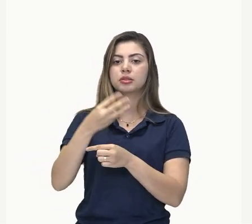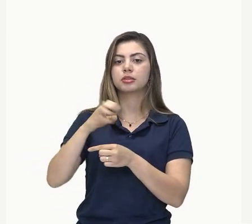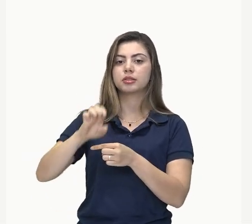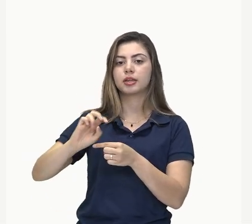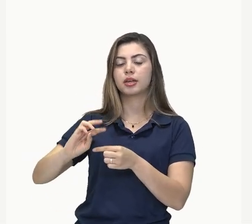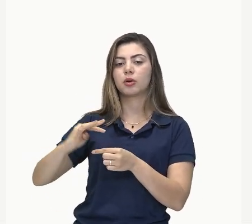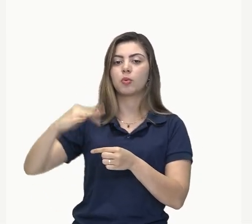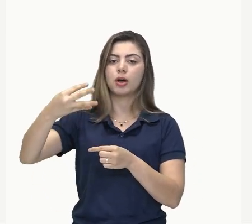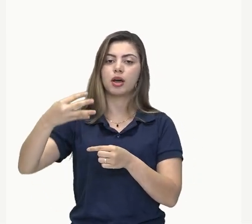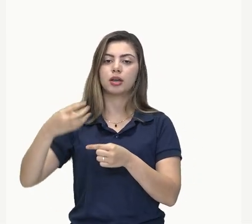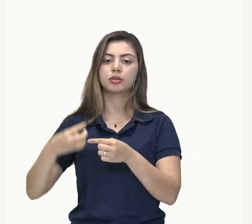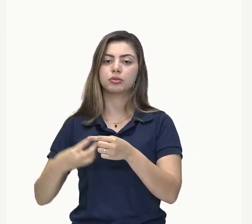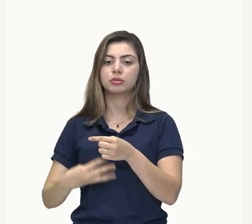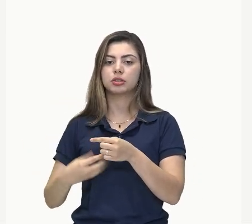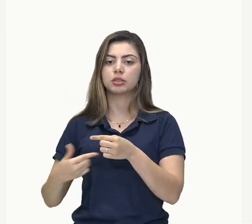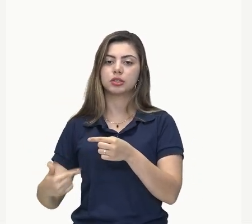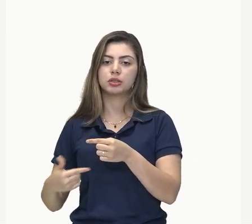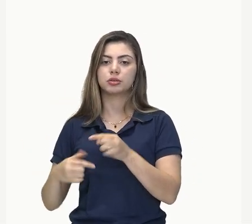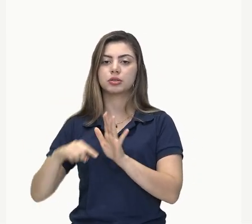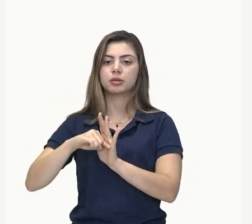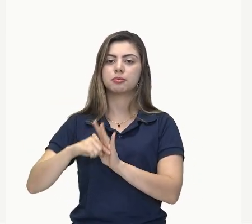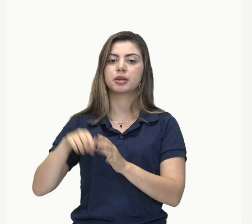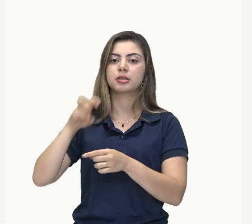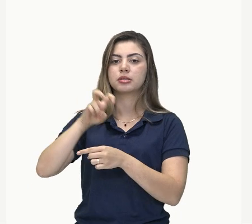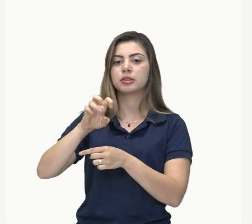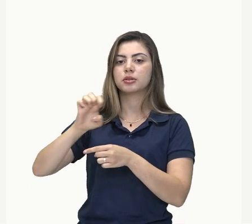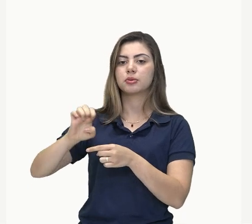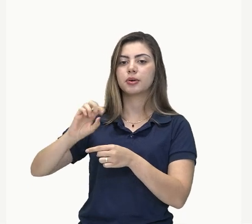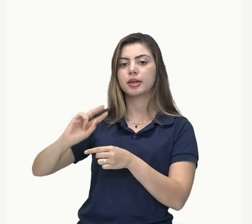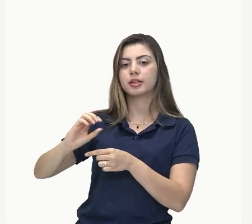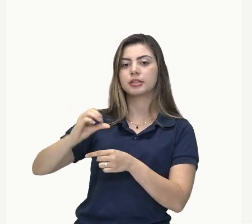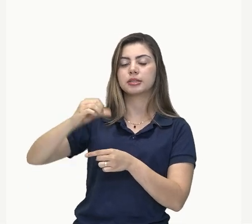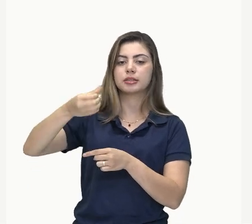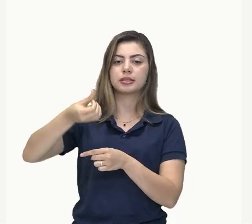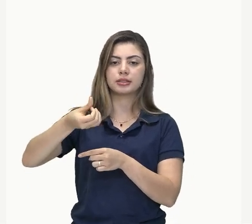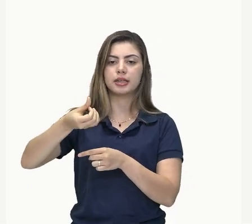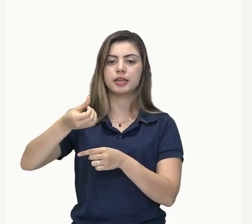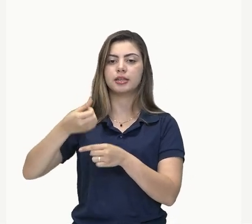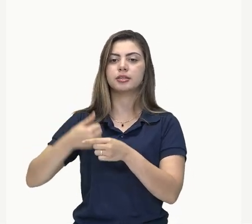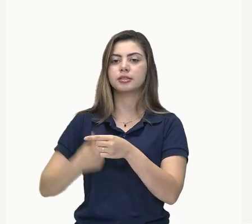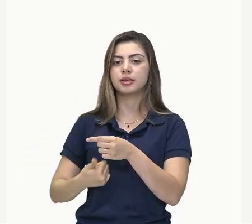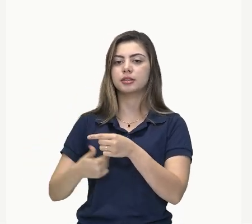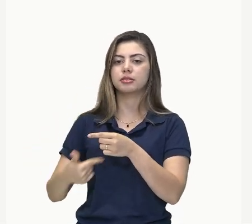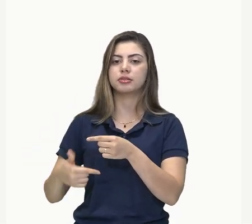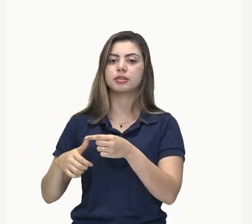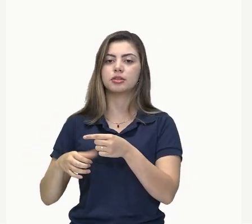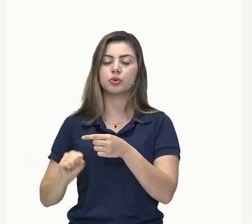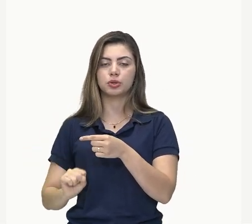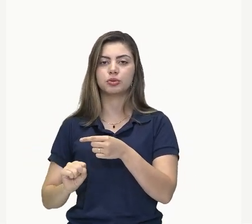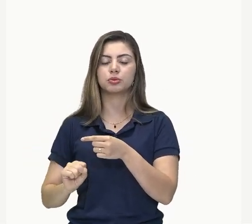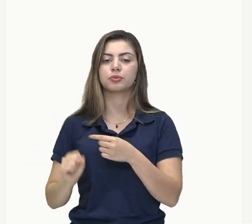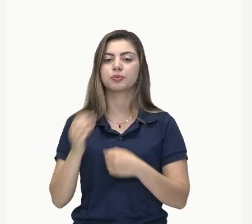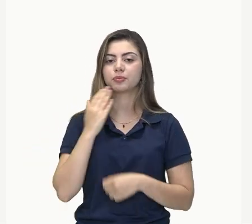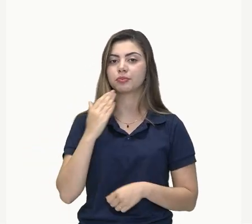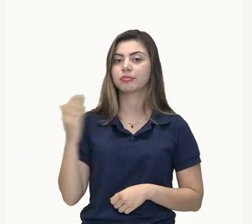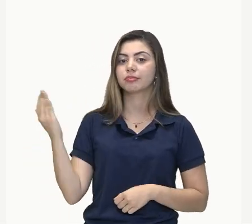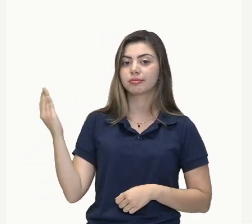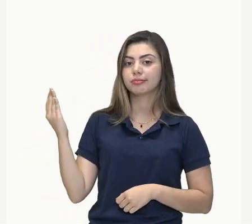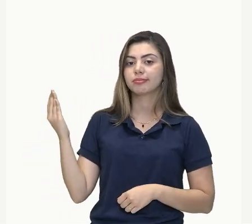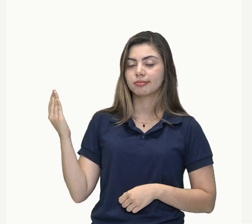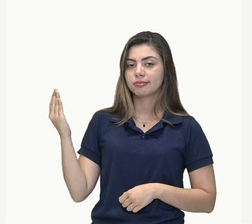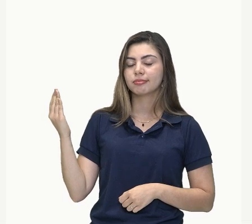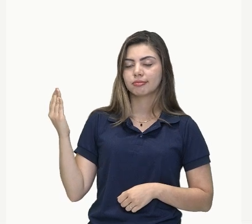3 elevado à quarta sobre 32, menos 5E elevado a 6 sobre 128. É